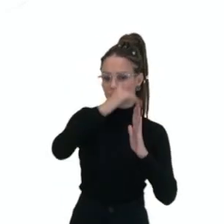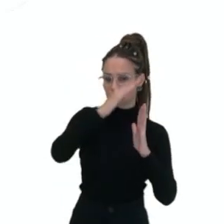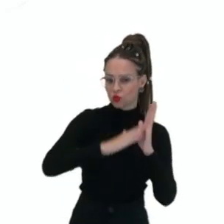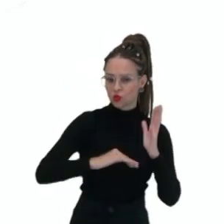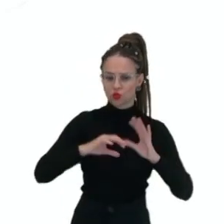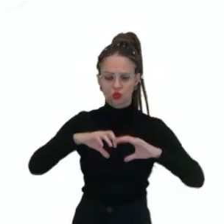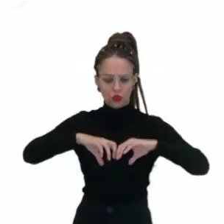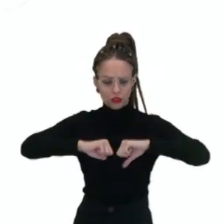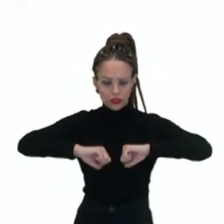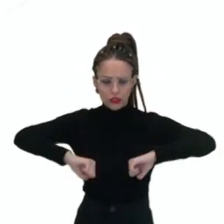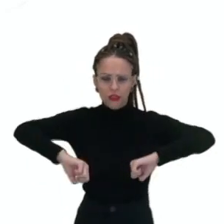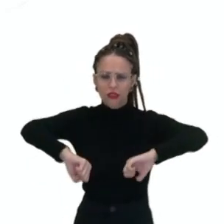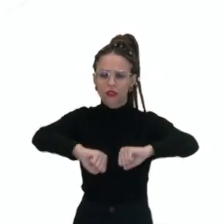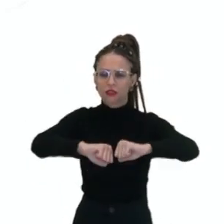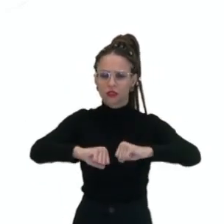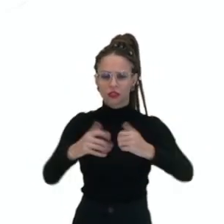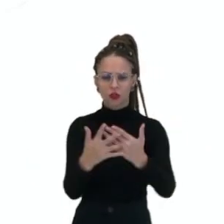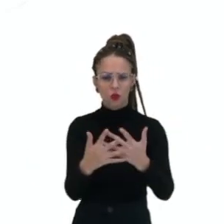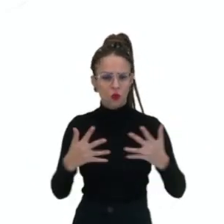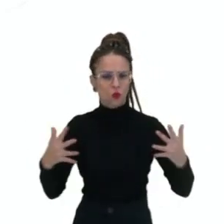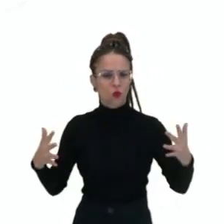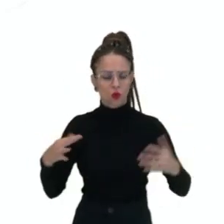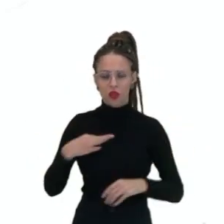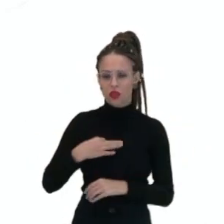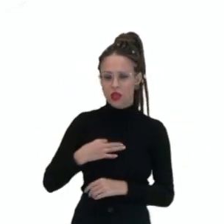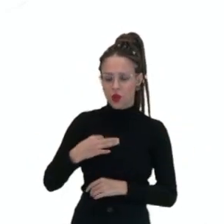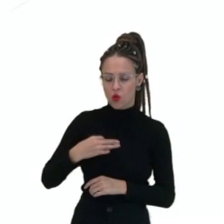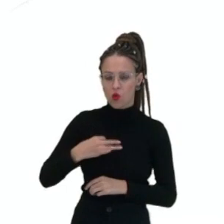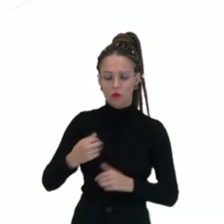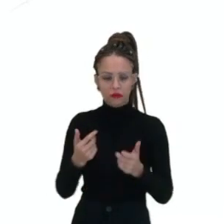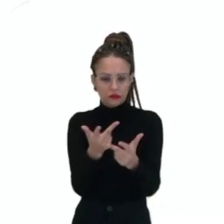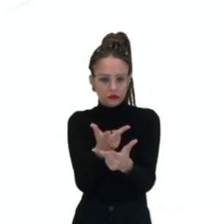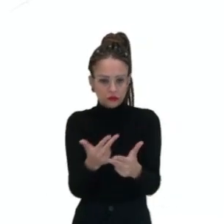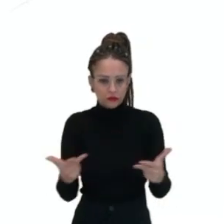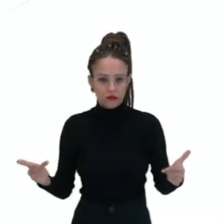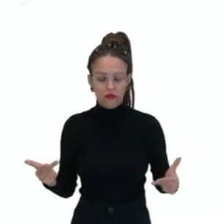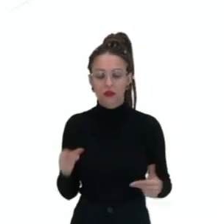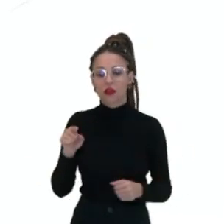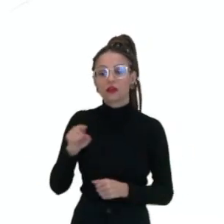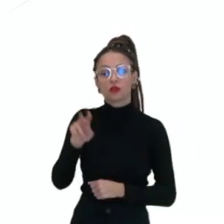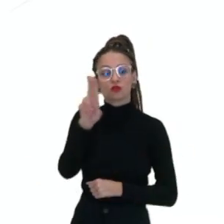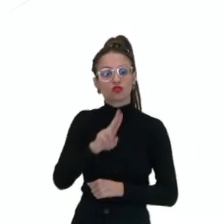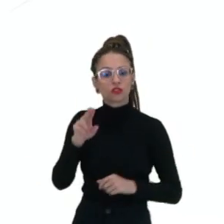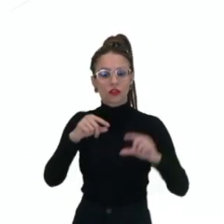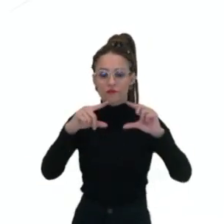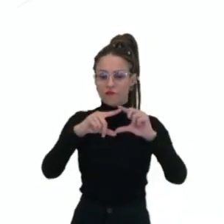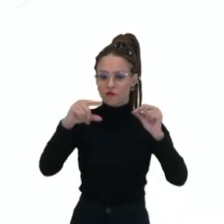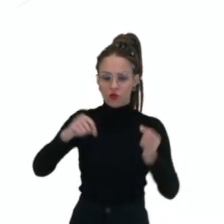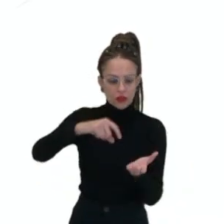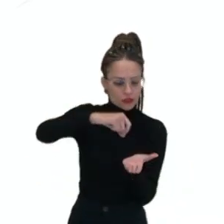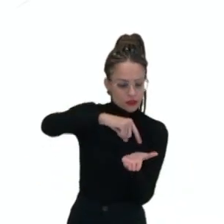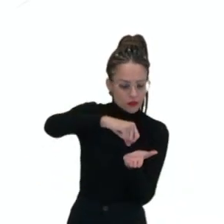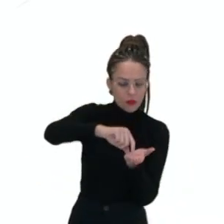cerâmica, cestaria, tecelagem. Os elementos eram folhas, sementes, cascas, né?